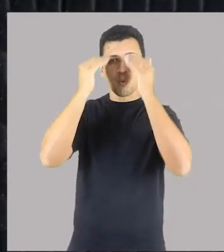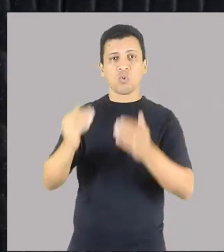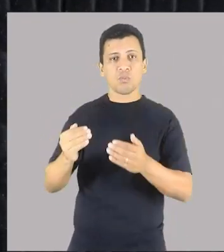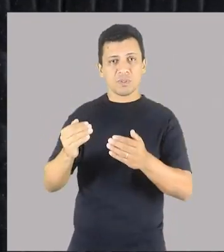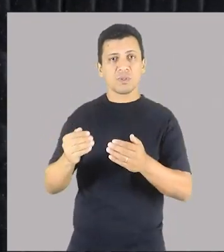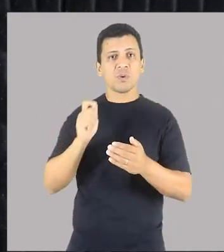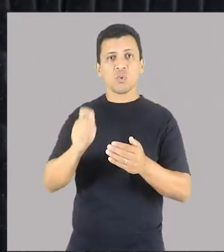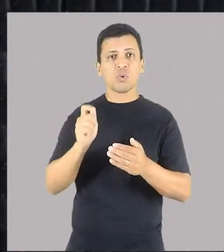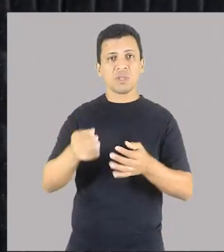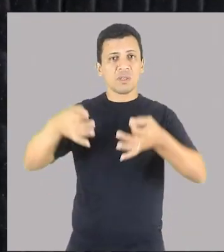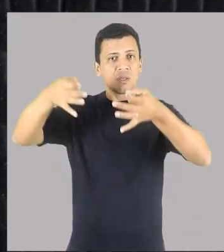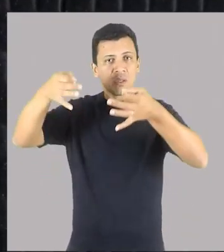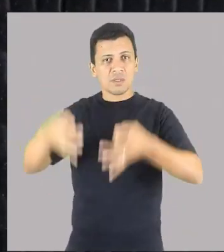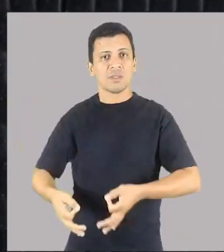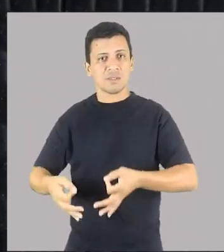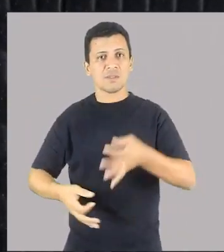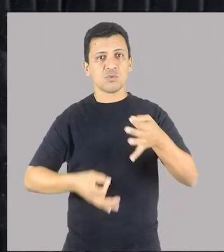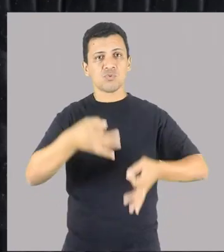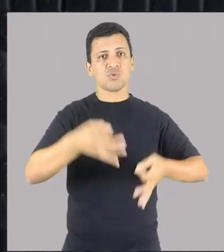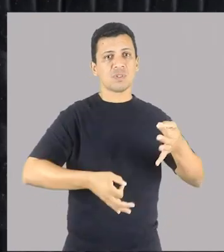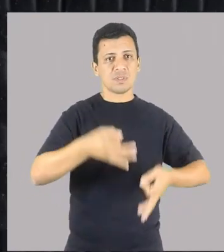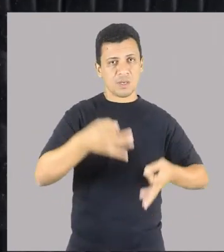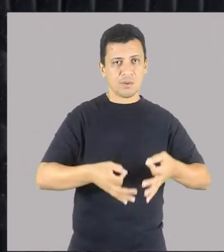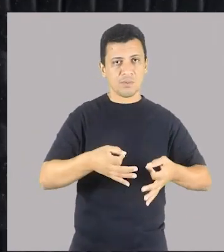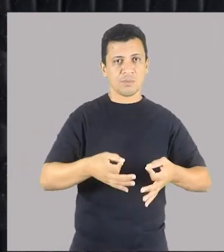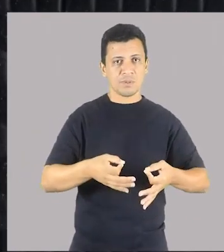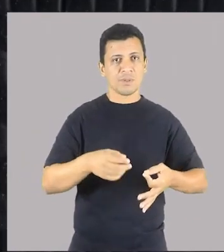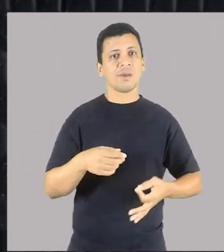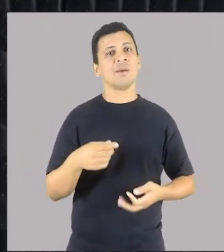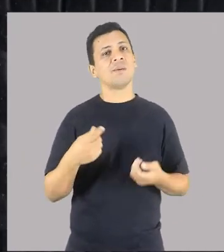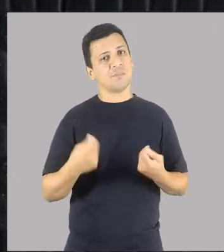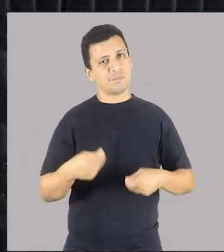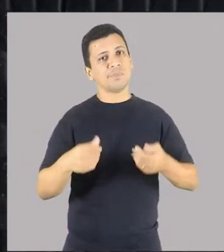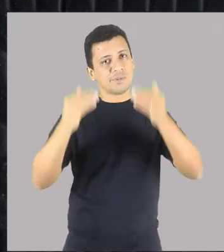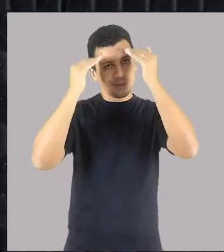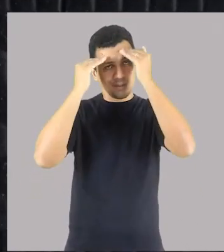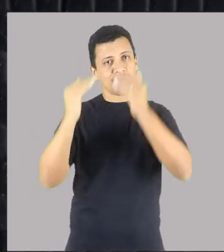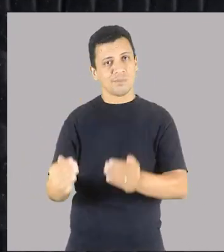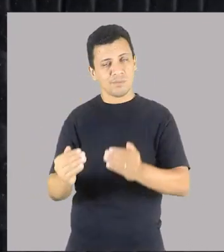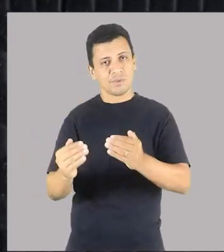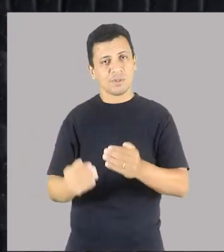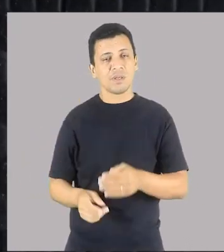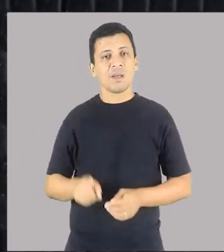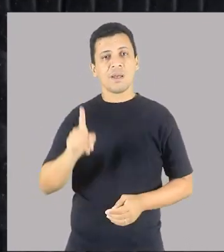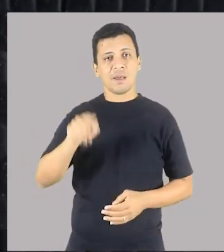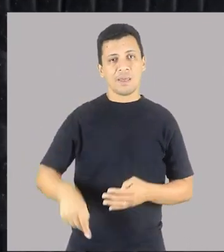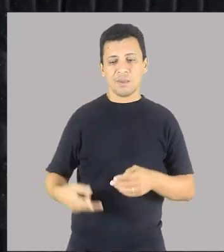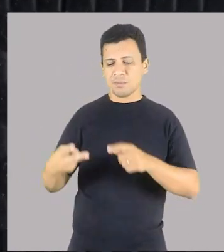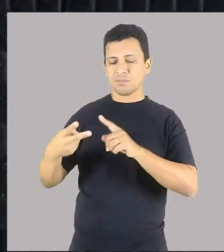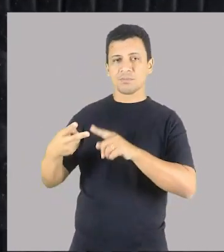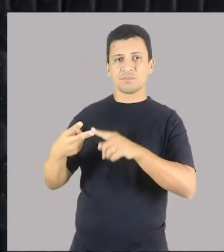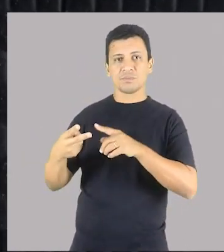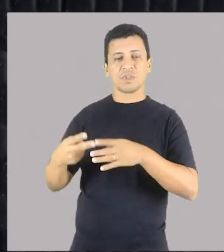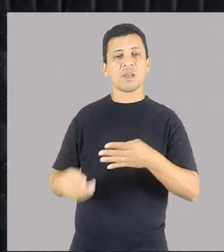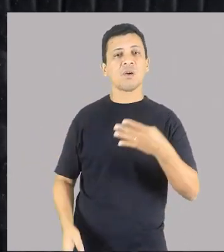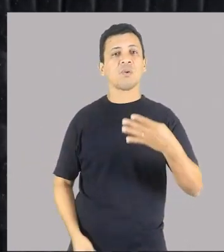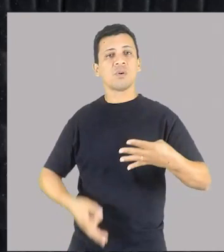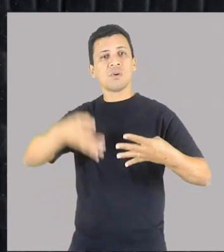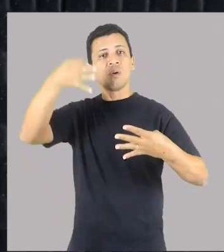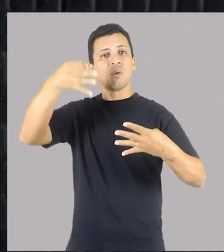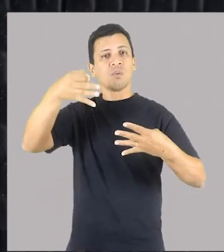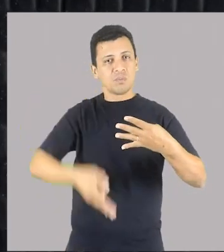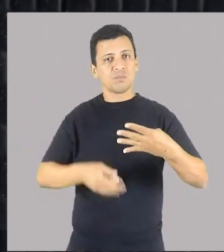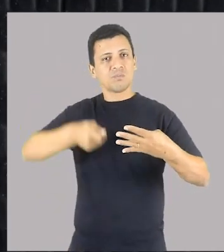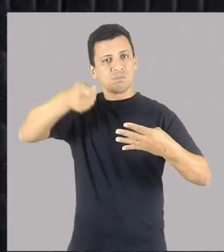uma decisão judicial. Lembrem-se disso. Portanto, a jurisprudência é sim uma fonte primária, mas como podemos ver